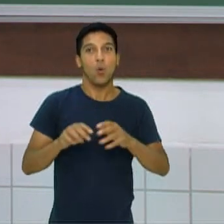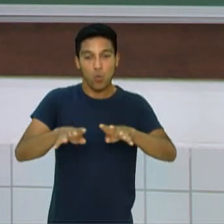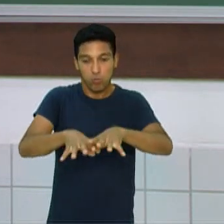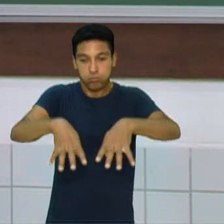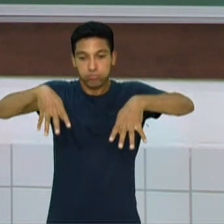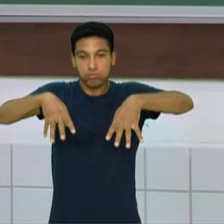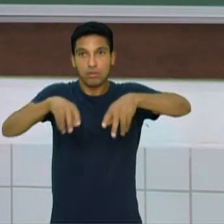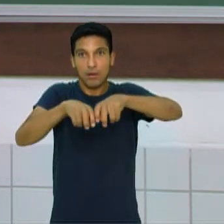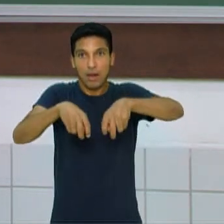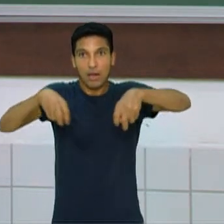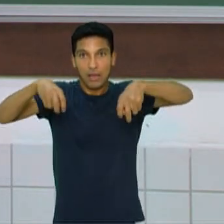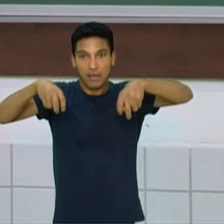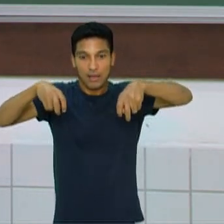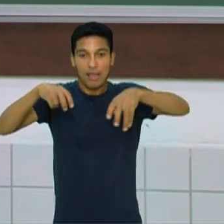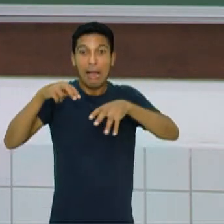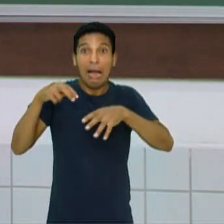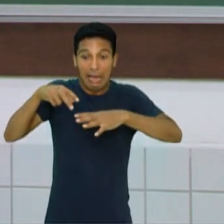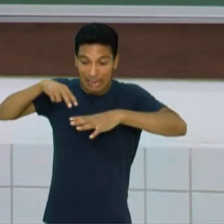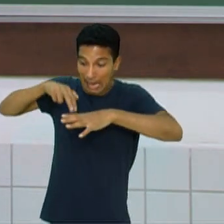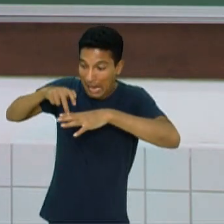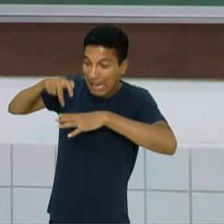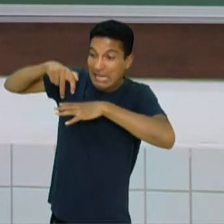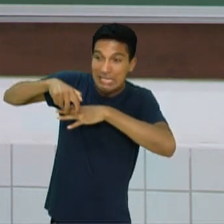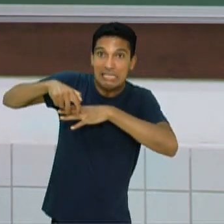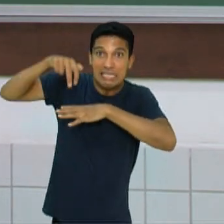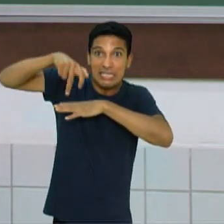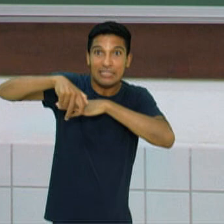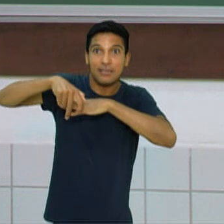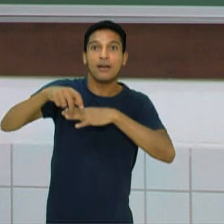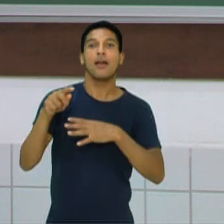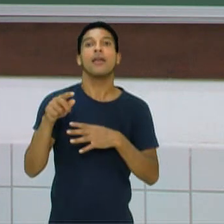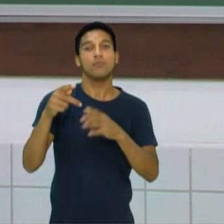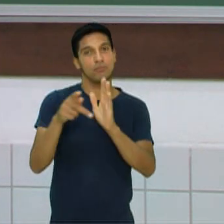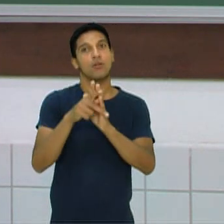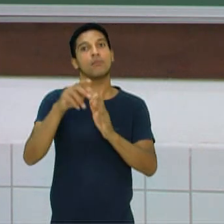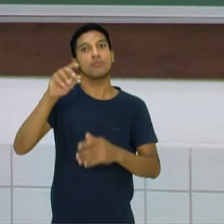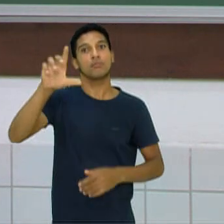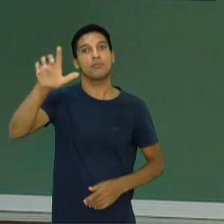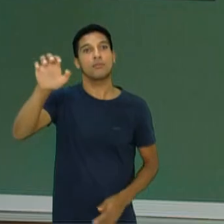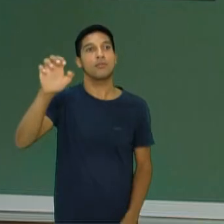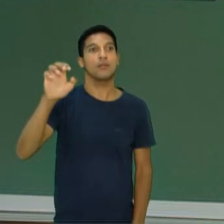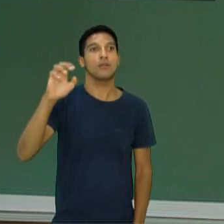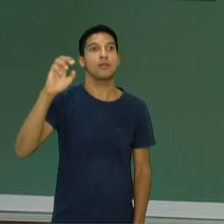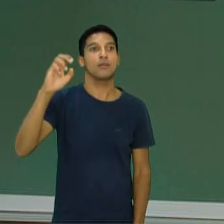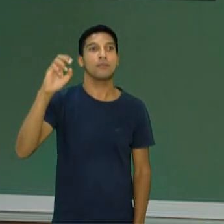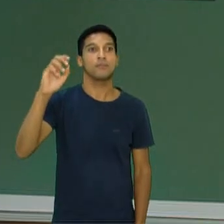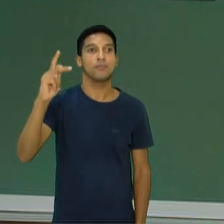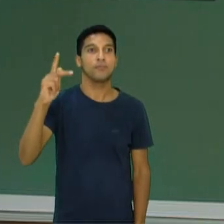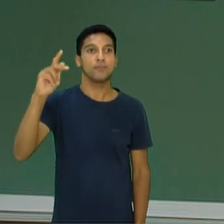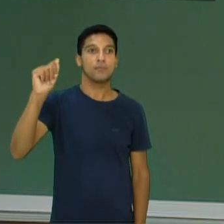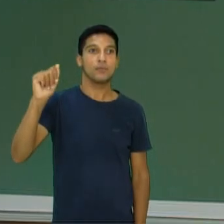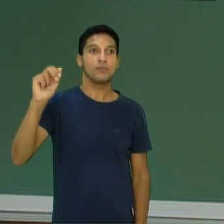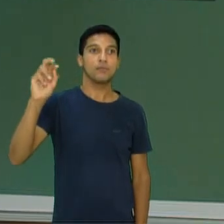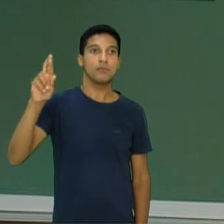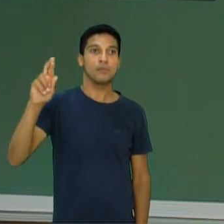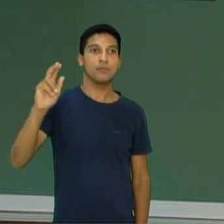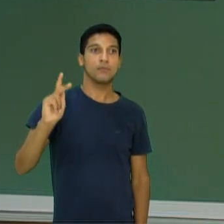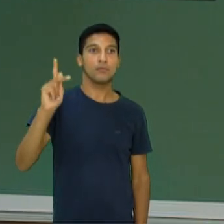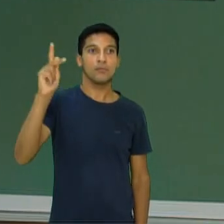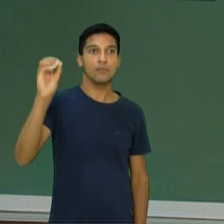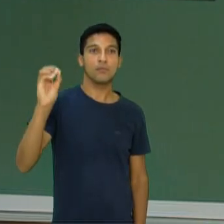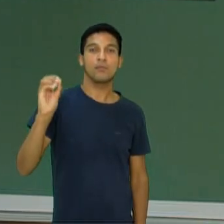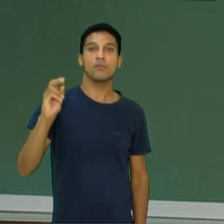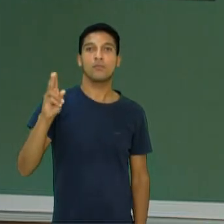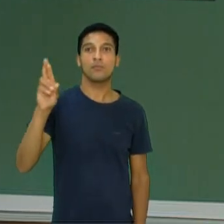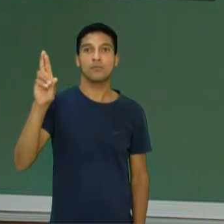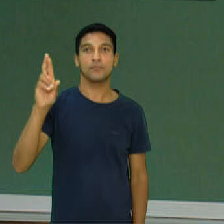um movimento Le Parkour. Então o parkour é uma modalidade que significa a arte de deslocar-se de um